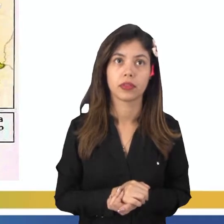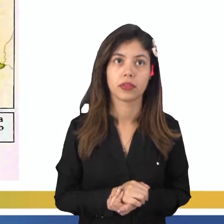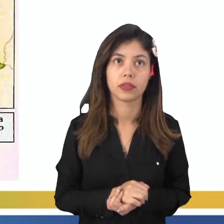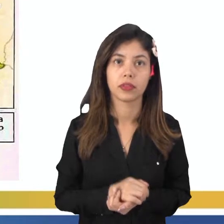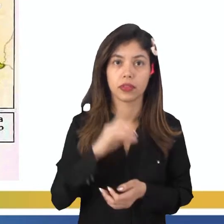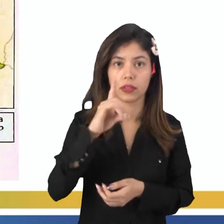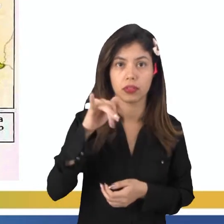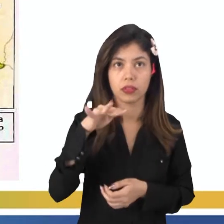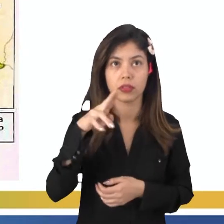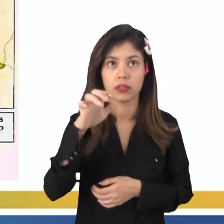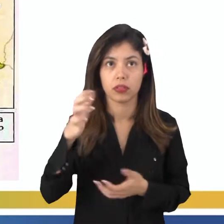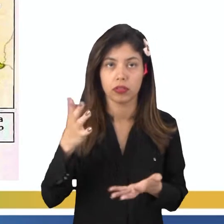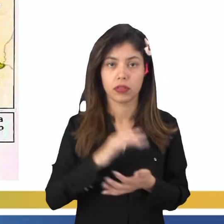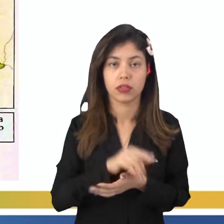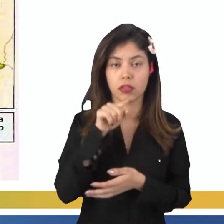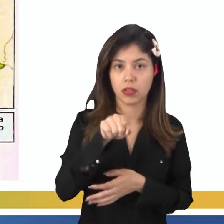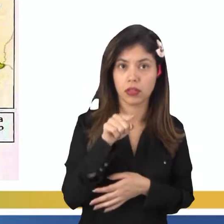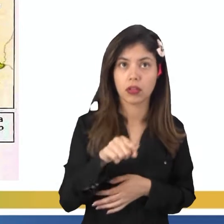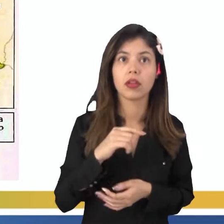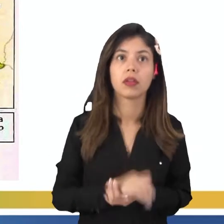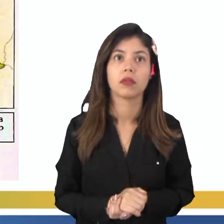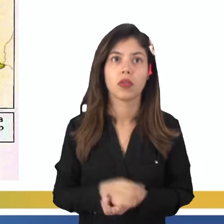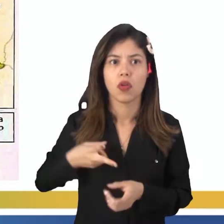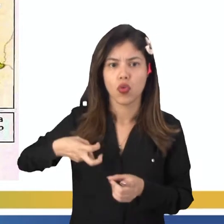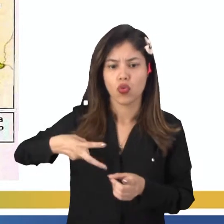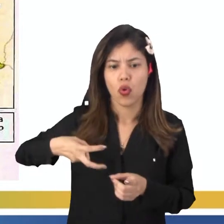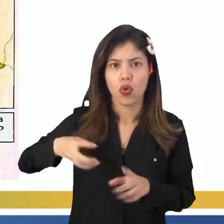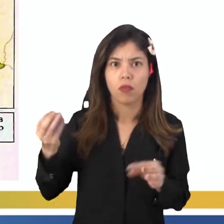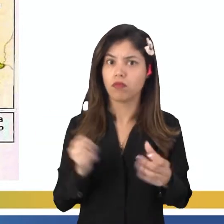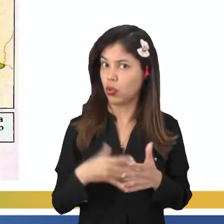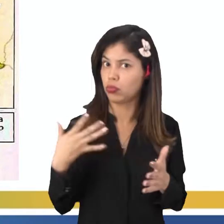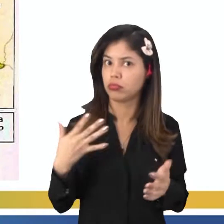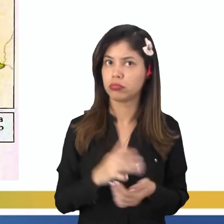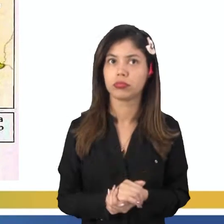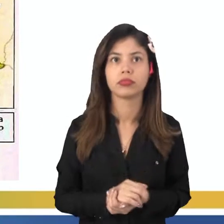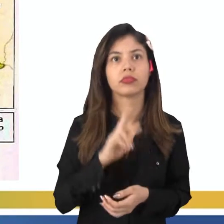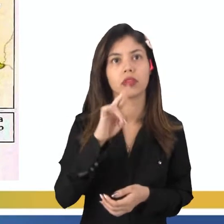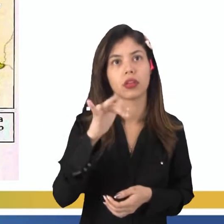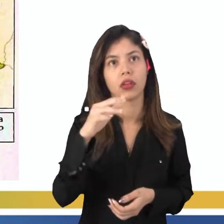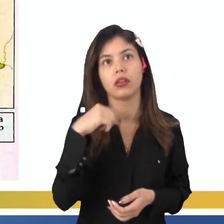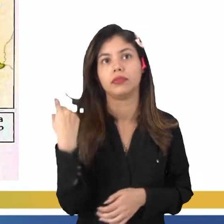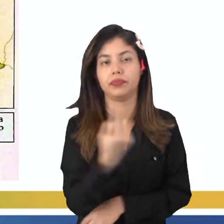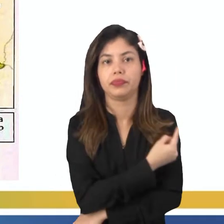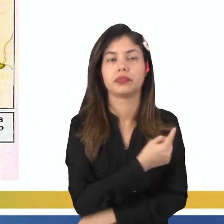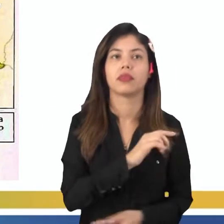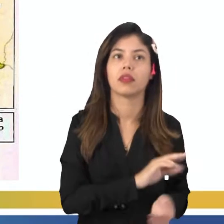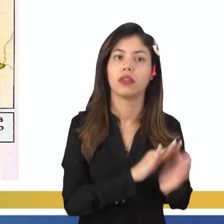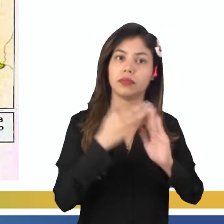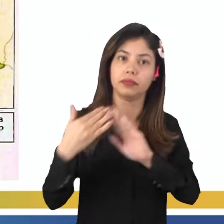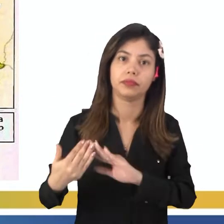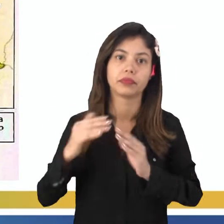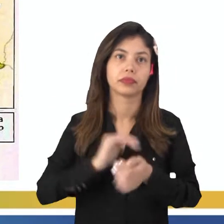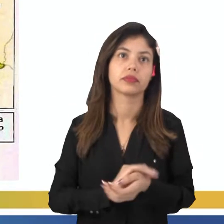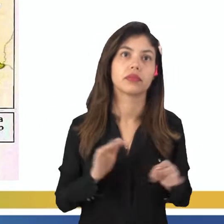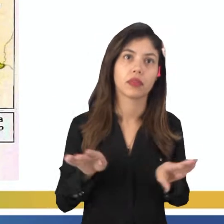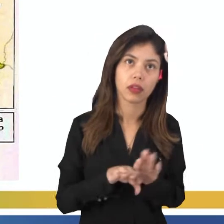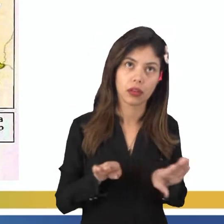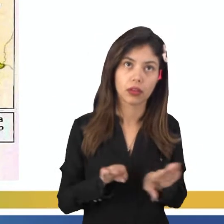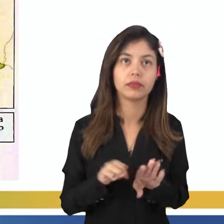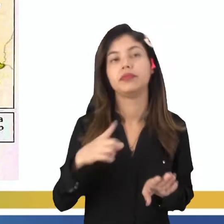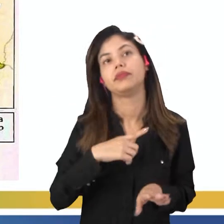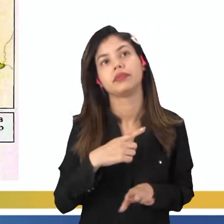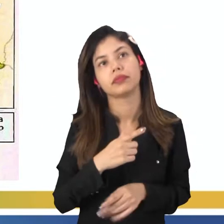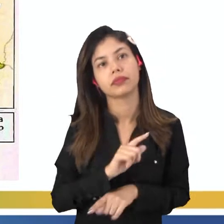diamante nessa região. Então isso é cobiça para todo mundo. E aí Rondônia, nosso estado vizinho aqui, também